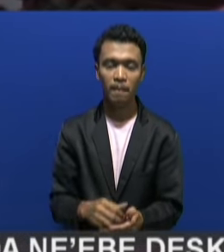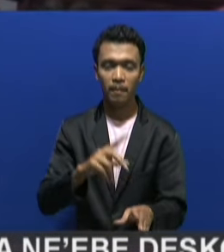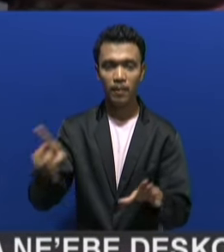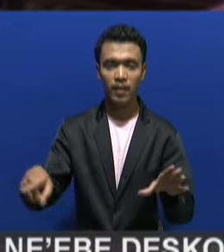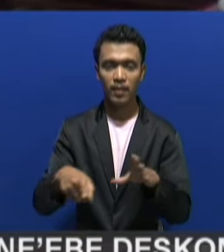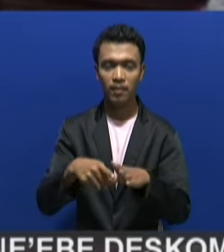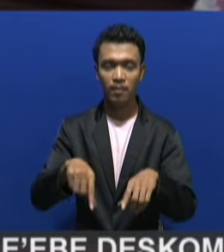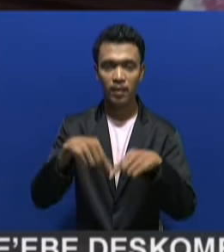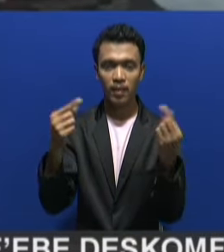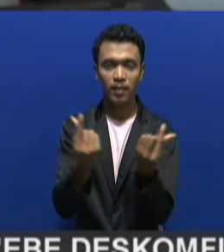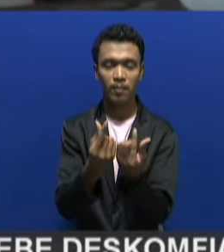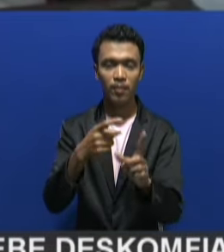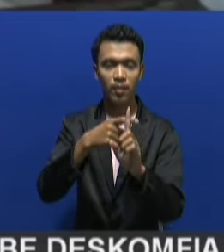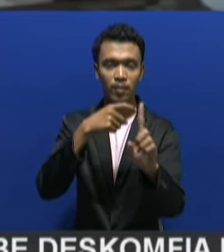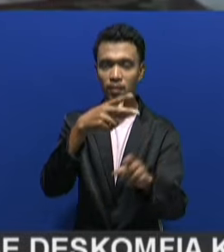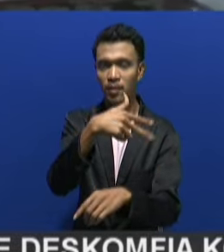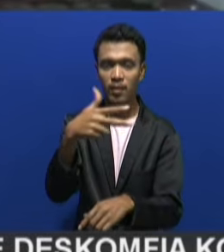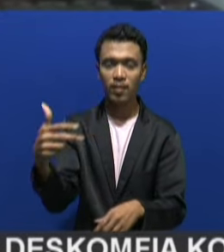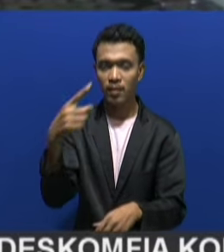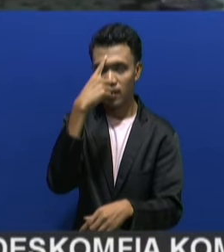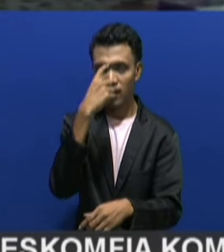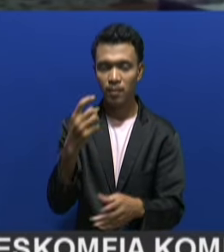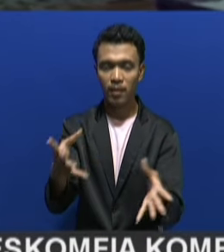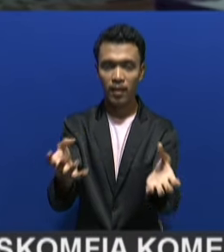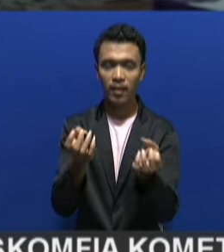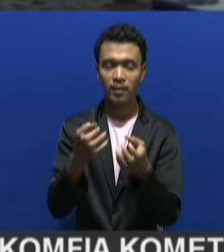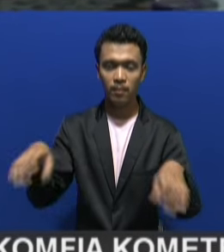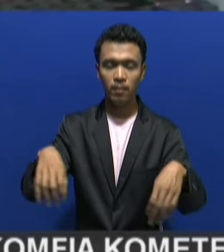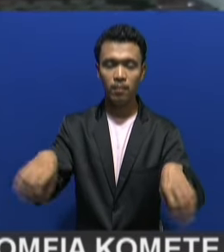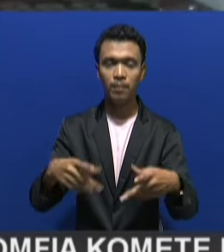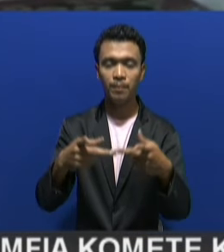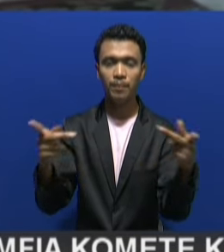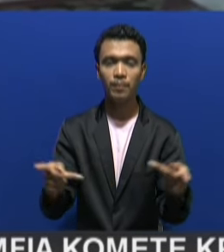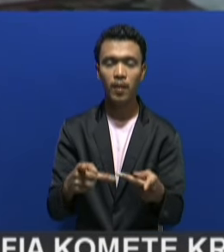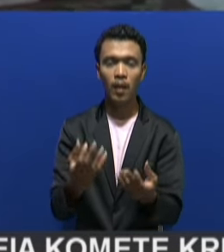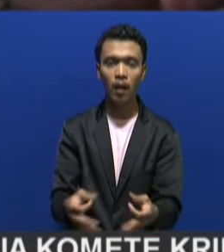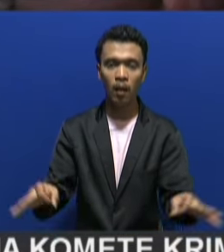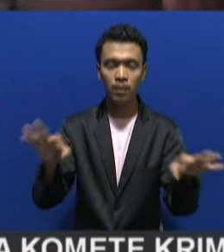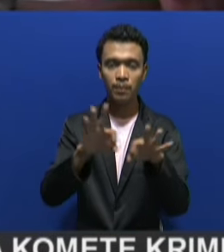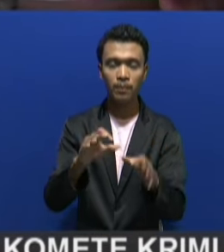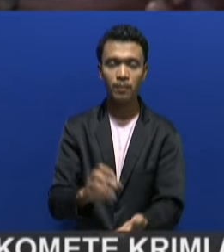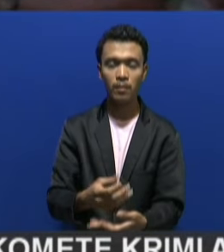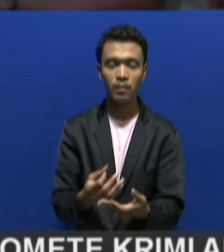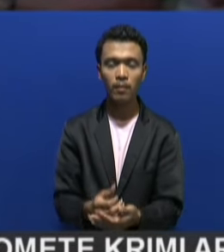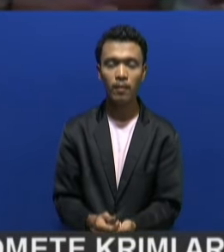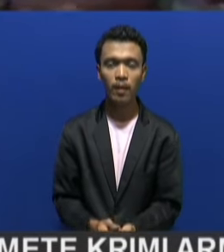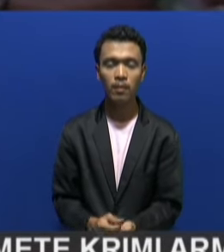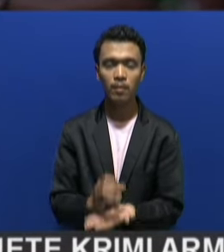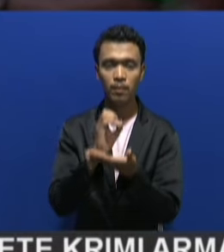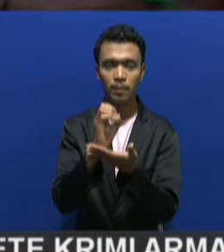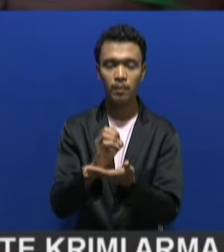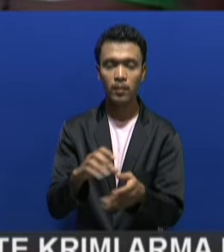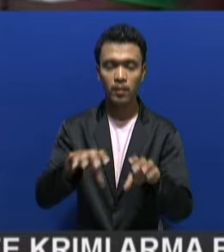Presença equipa Rus Indonesia tambah hakarak investe iha area potensialidade sira iha rewa. Além de ne,